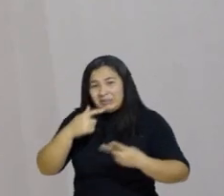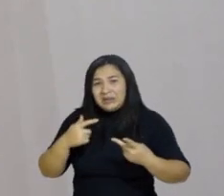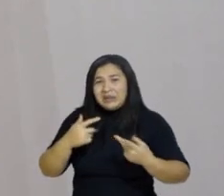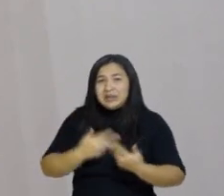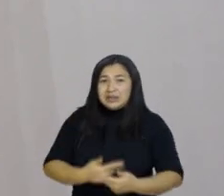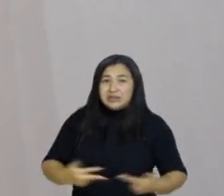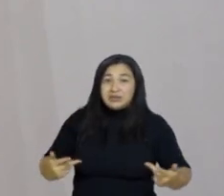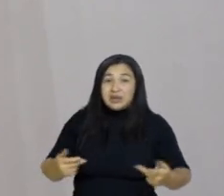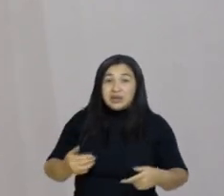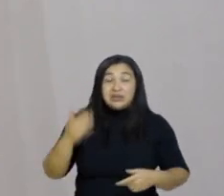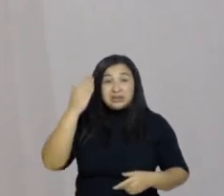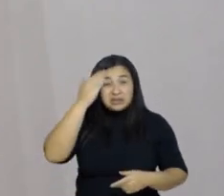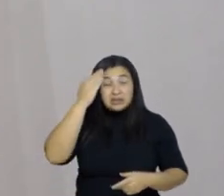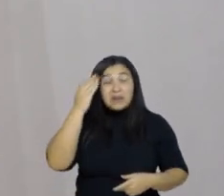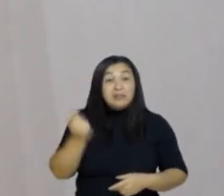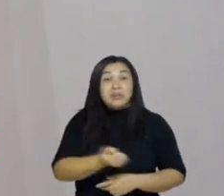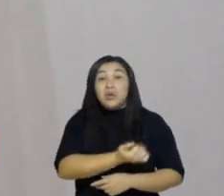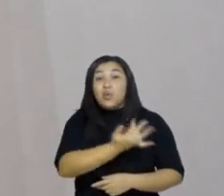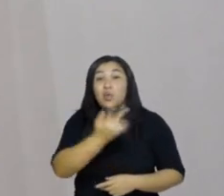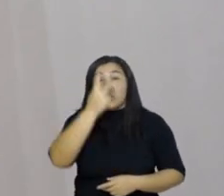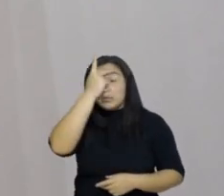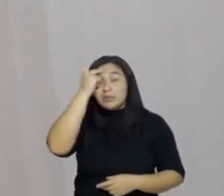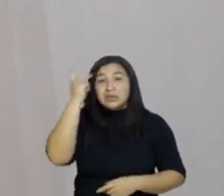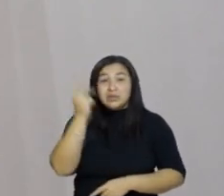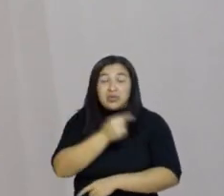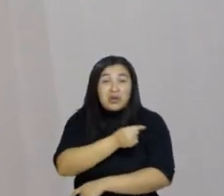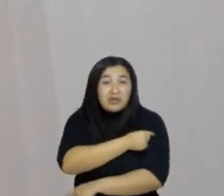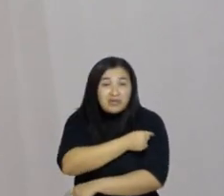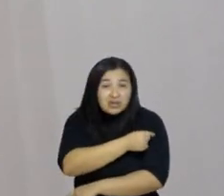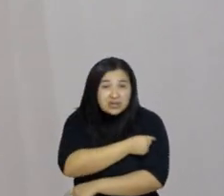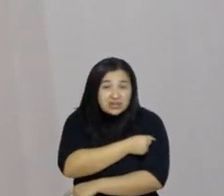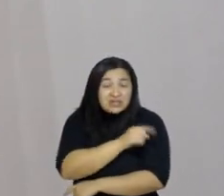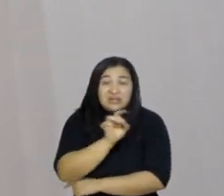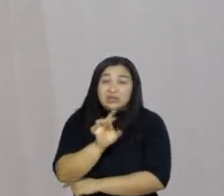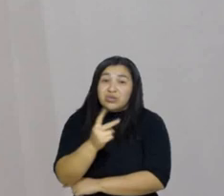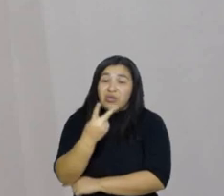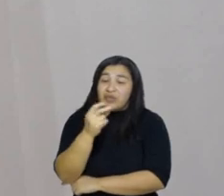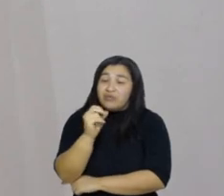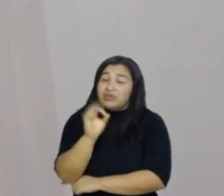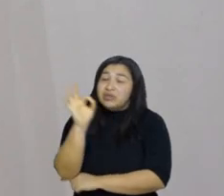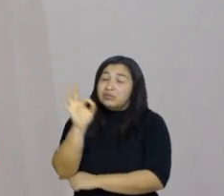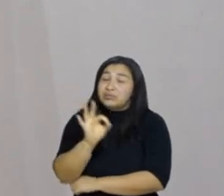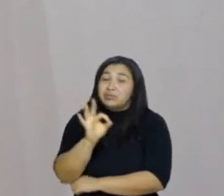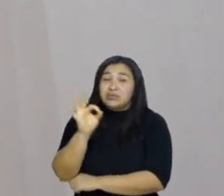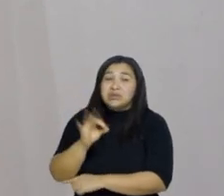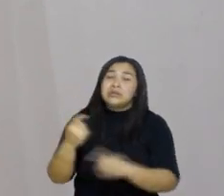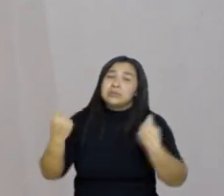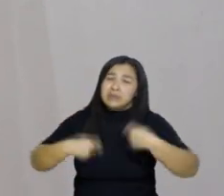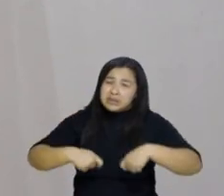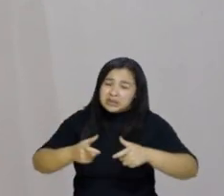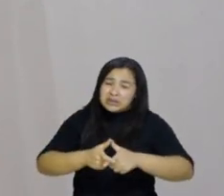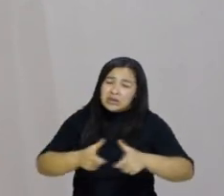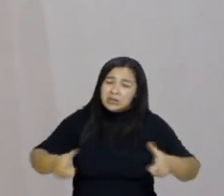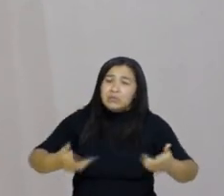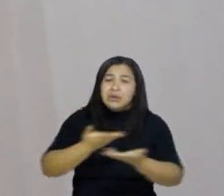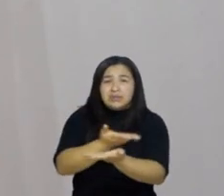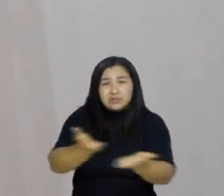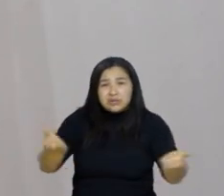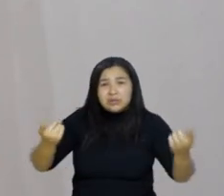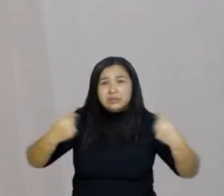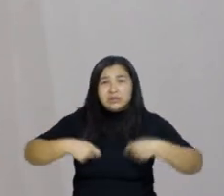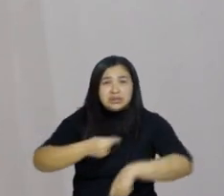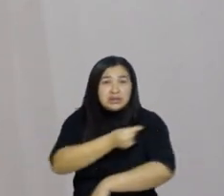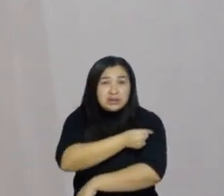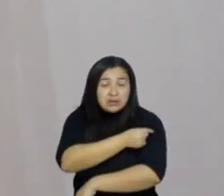está o número de vacinados até agora? 20% somente dos que podem receber a vacina. 20% só. E teve